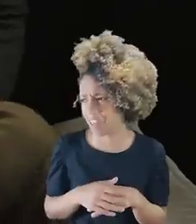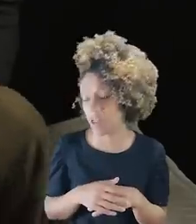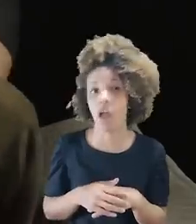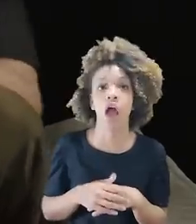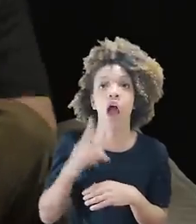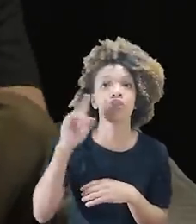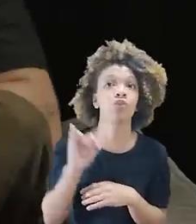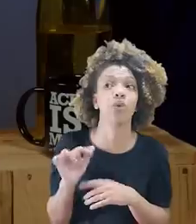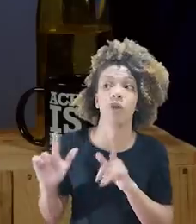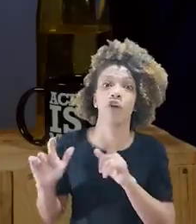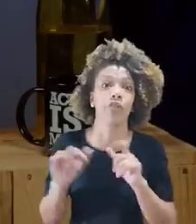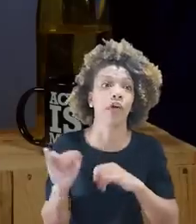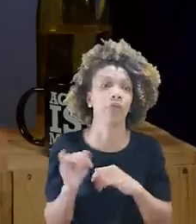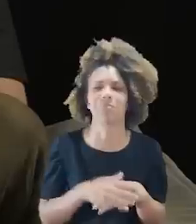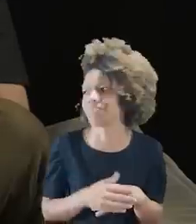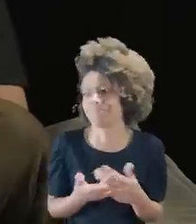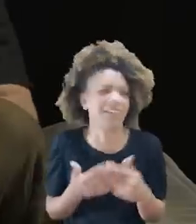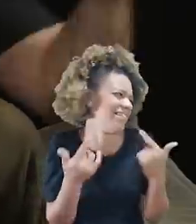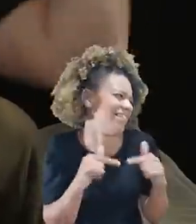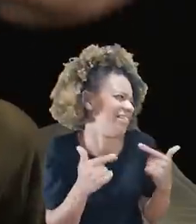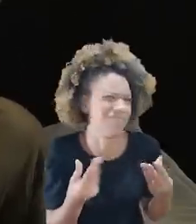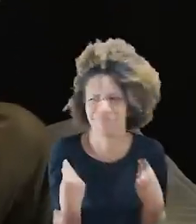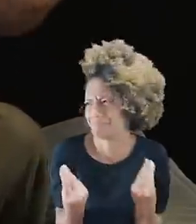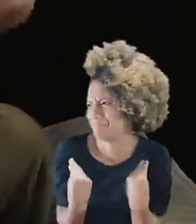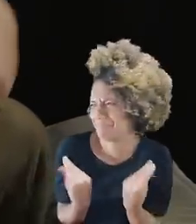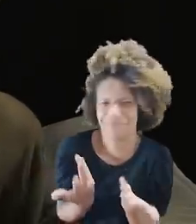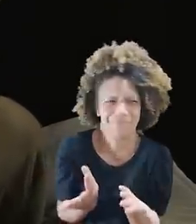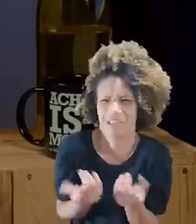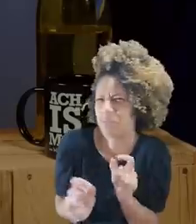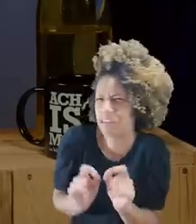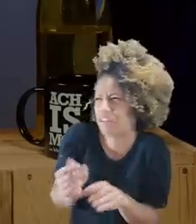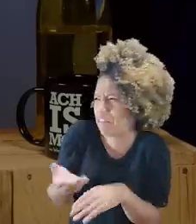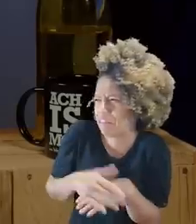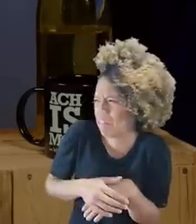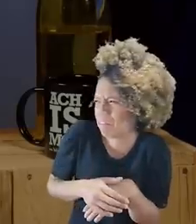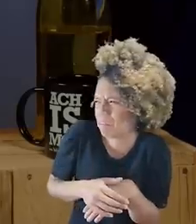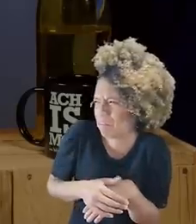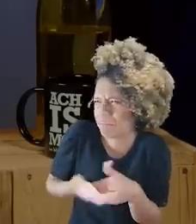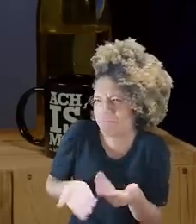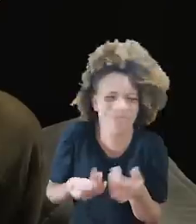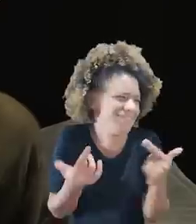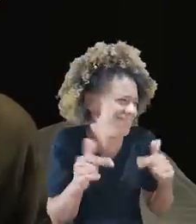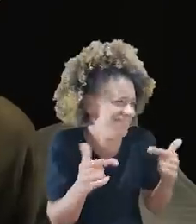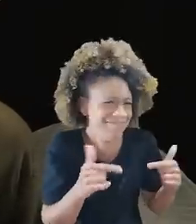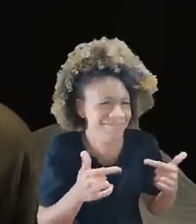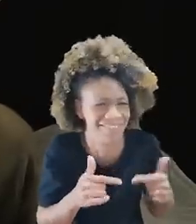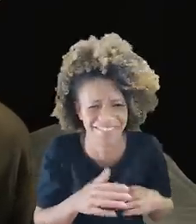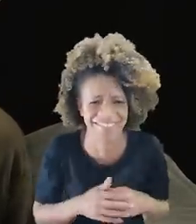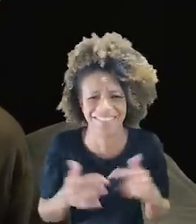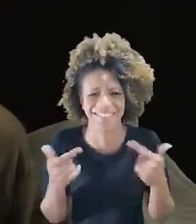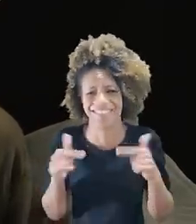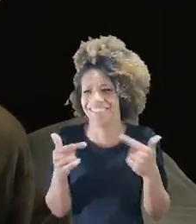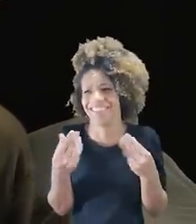isso Dia do Irmão tem que fazer dança da beringela beringela beringela ai muito chato muito chato você tem mas você tem você tem você